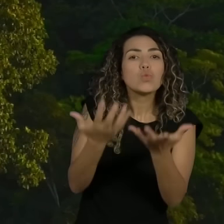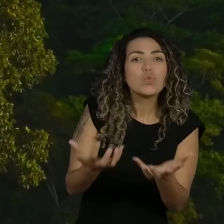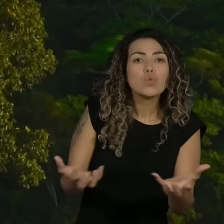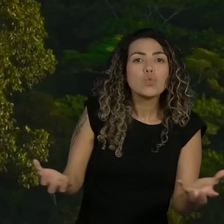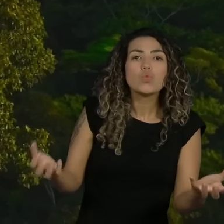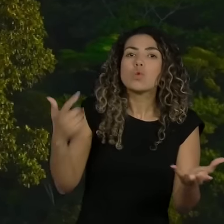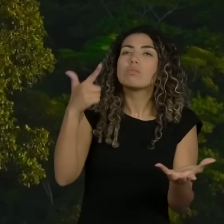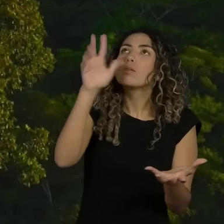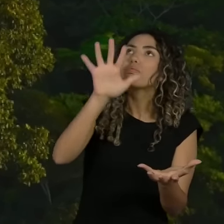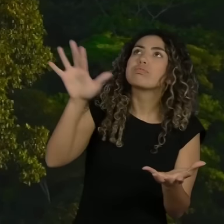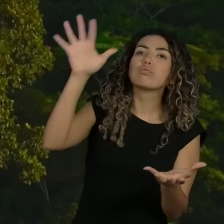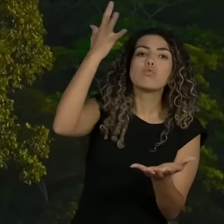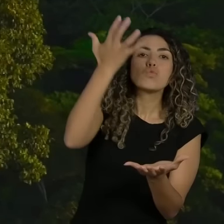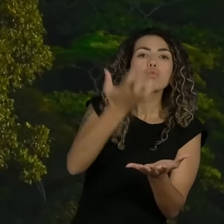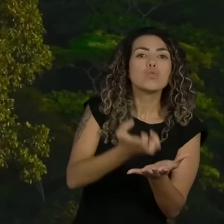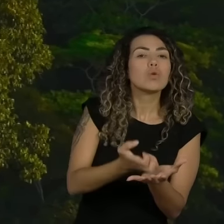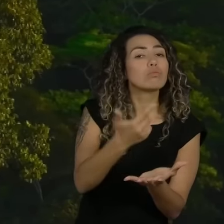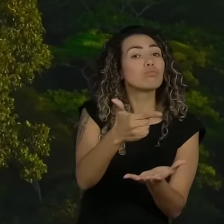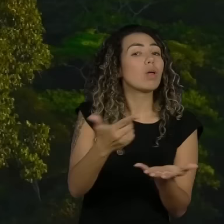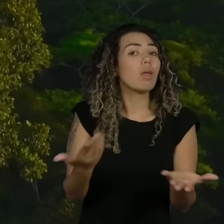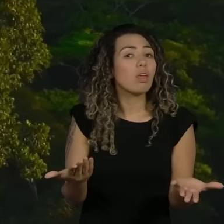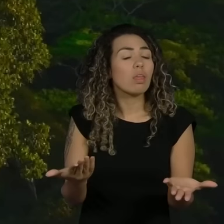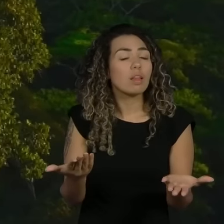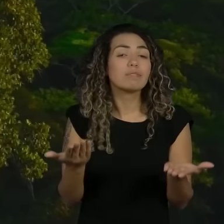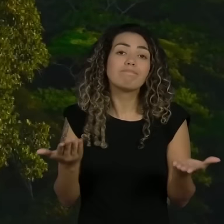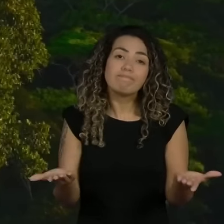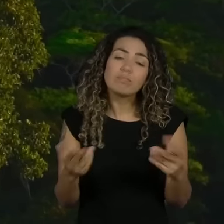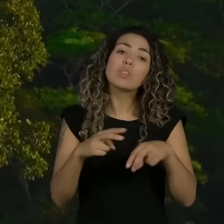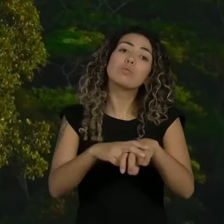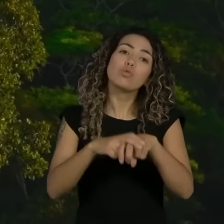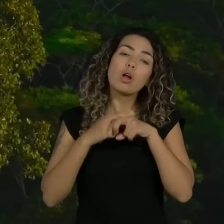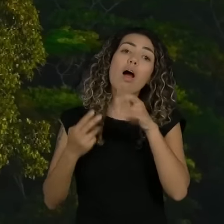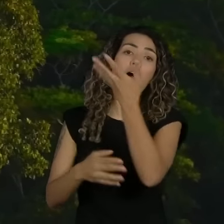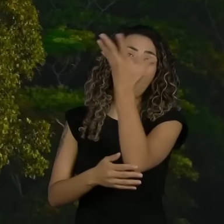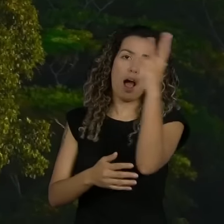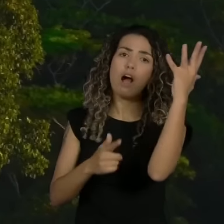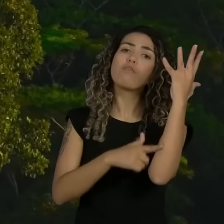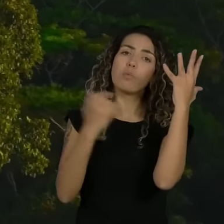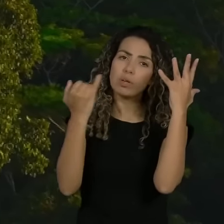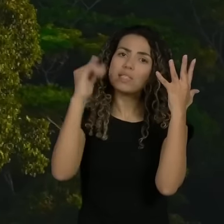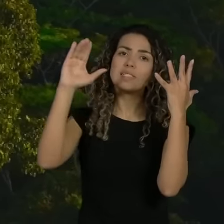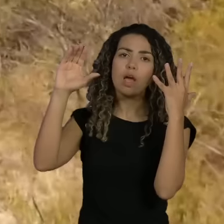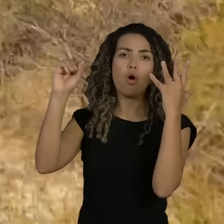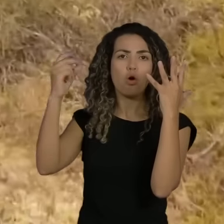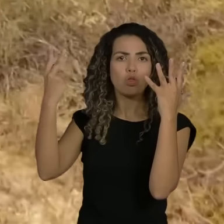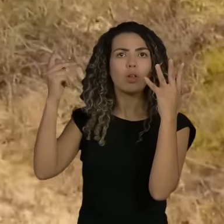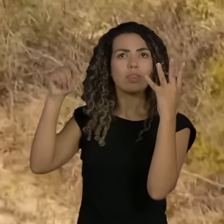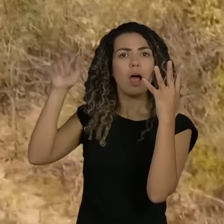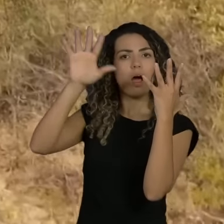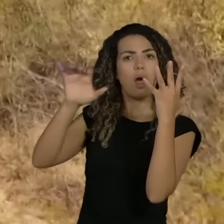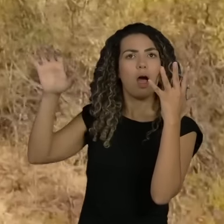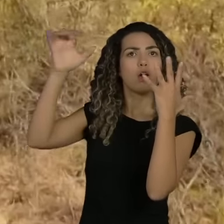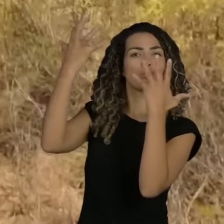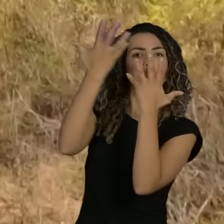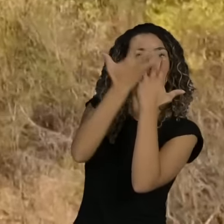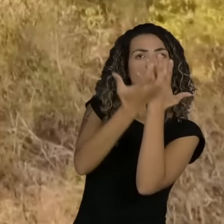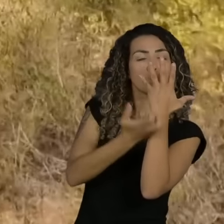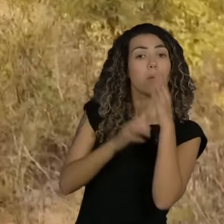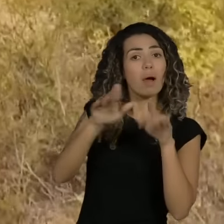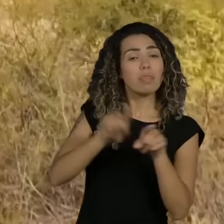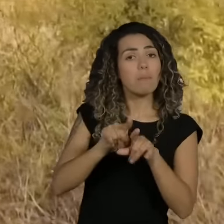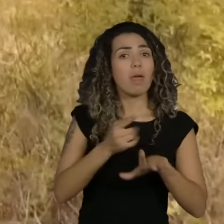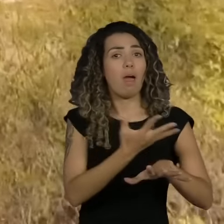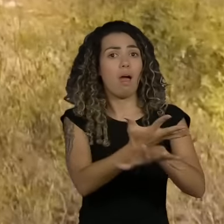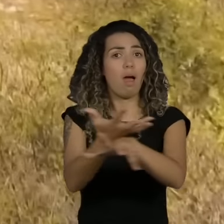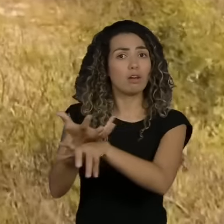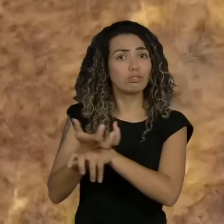tem um papel no sequestro de carbono, mas outros sistemas de vegetação brasileira, como por exemplo a caatinga, são fundamentais para